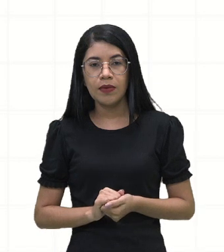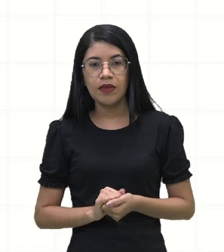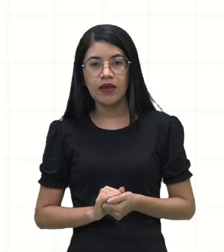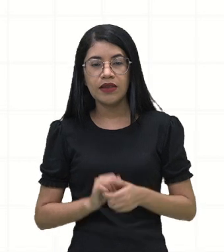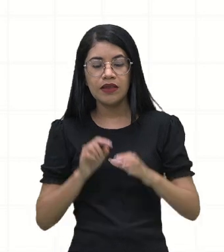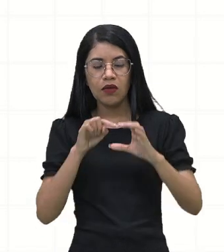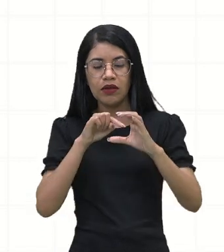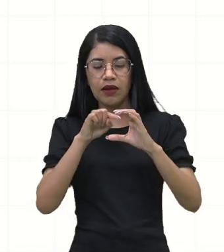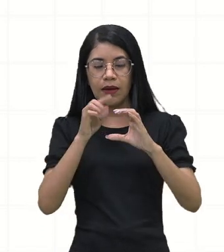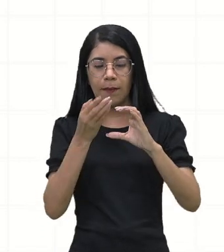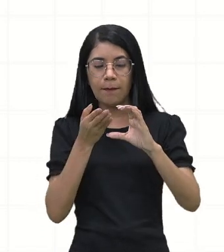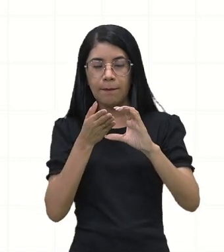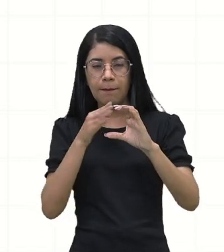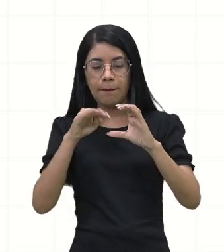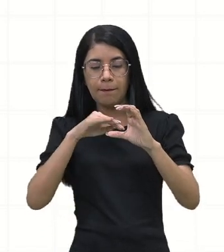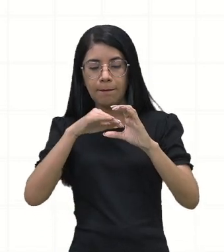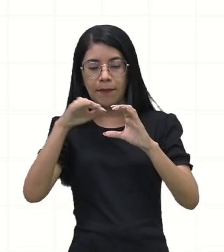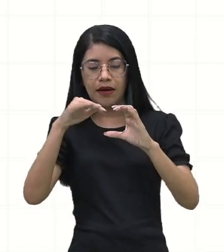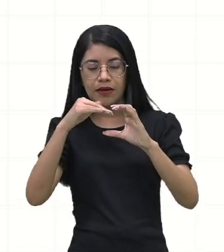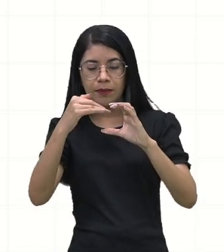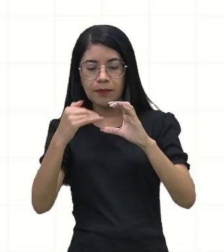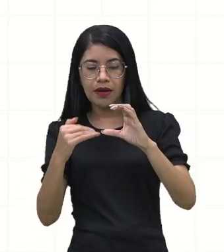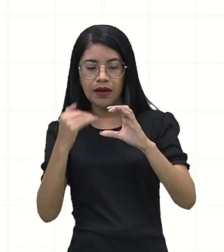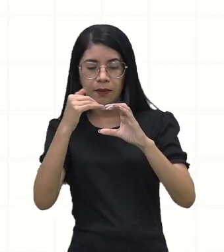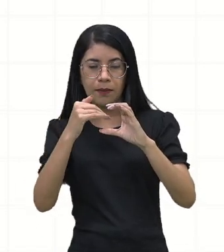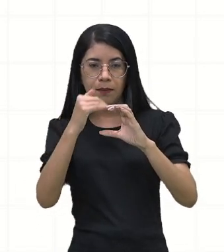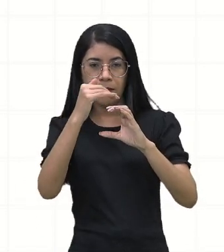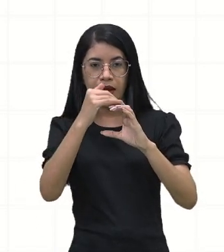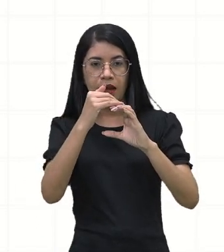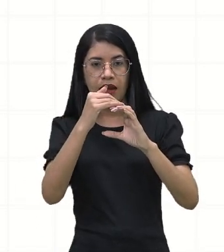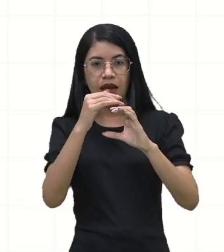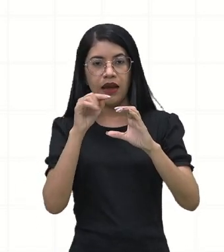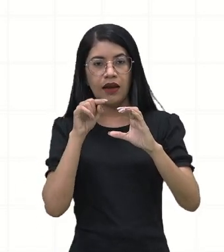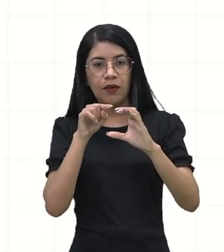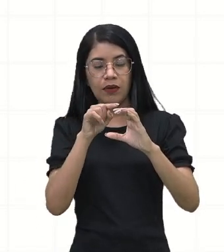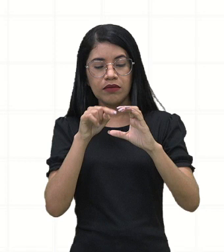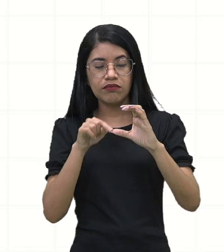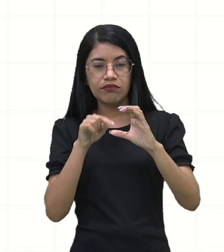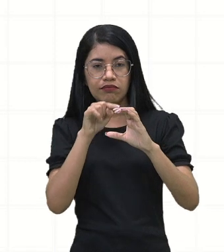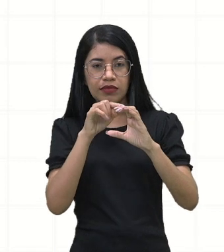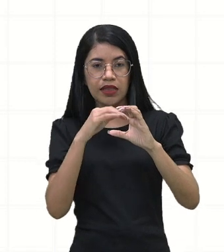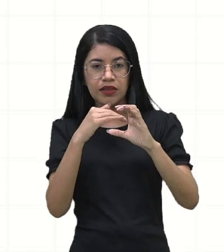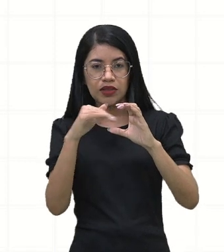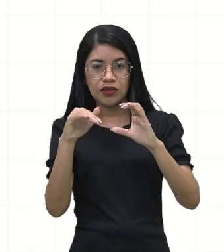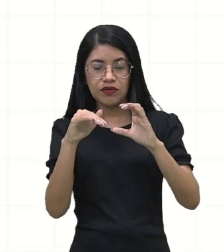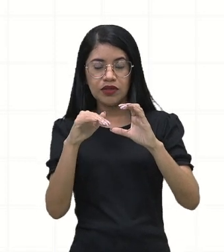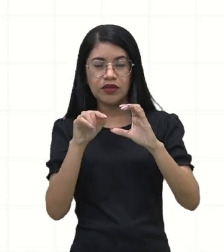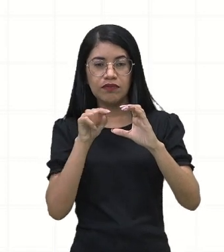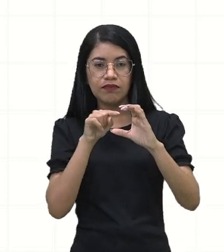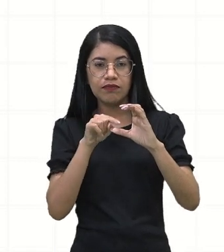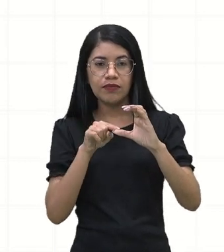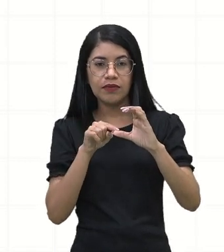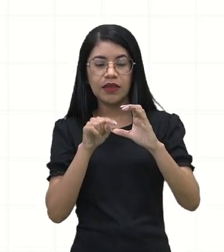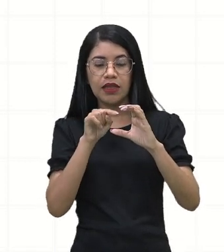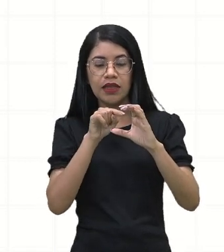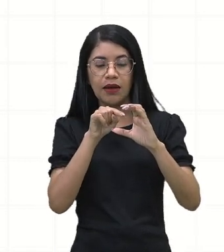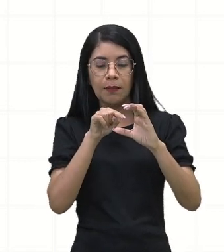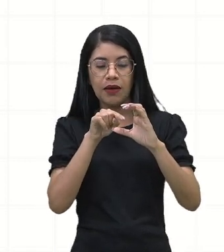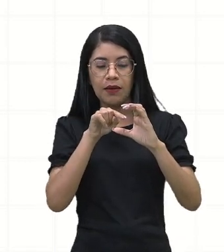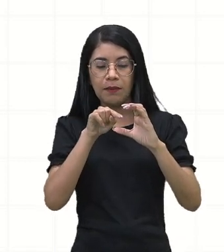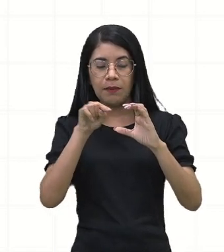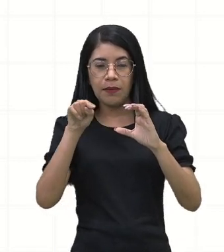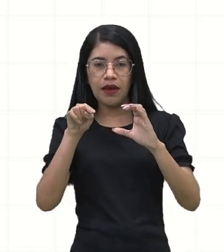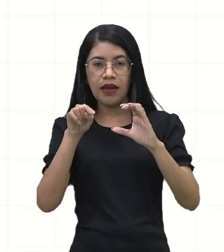ó, tá? Um segmento que vai aqui do centro, tá? até a